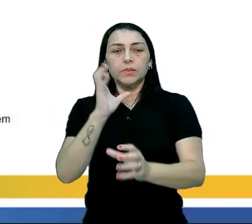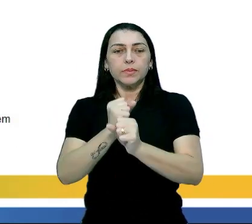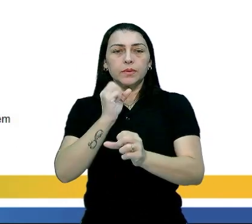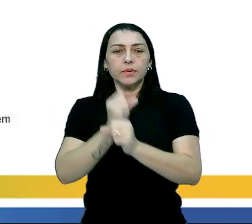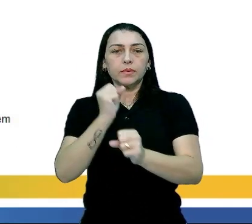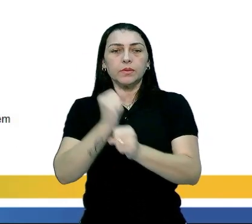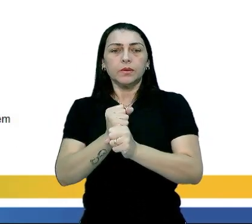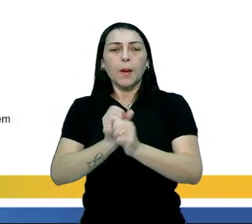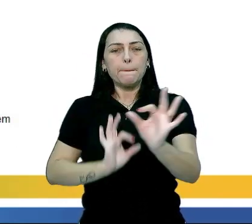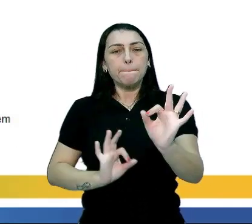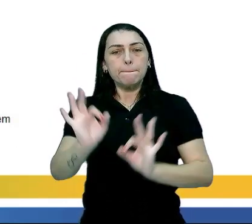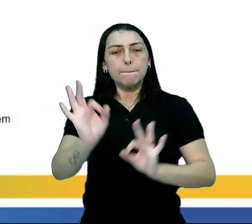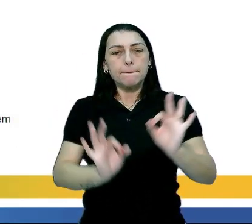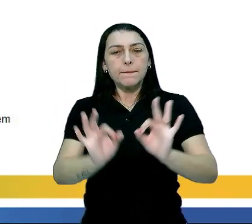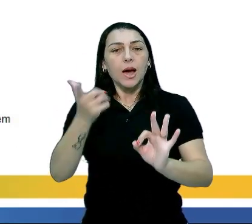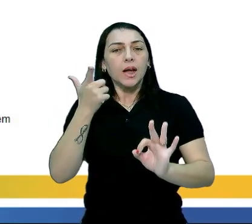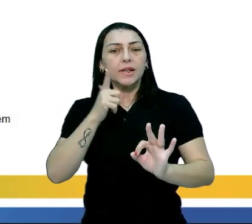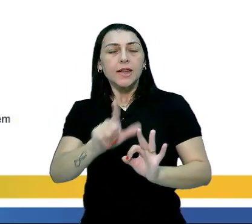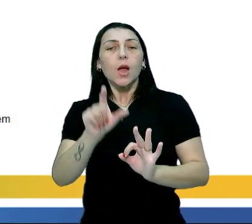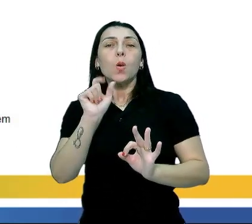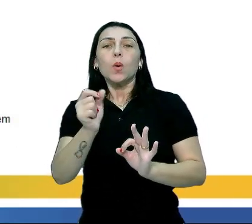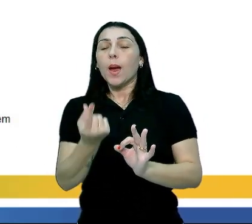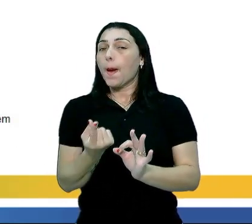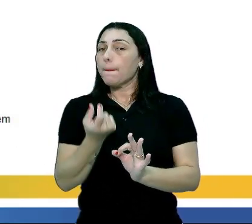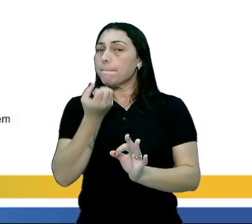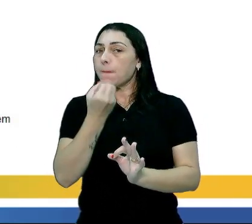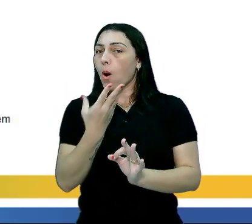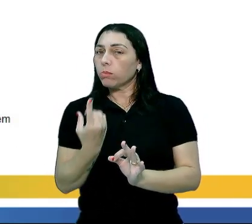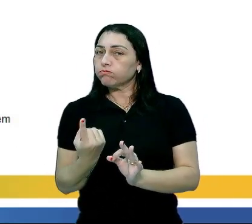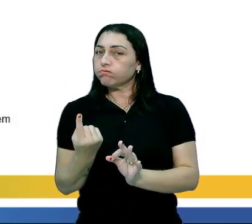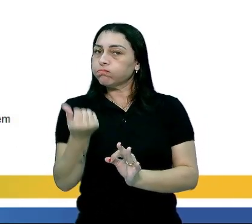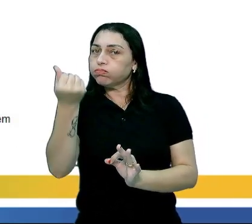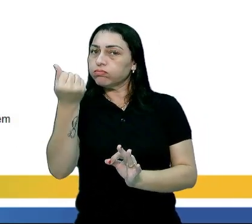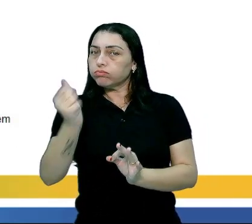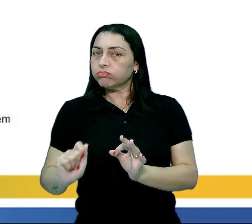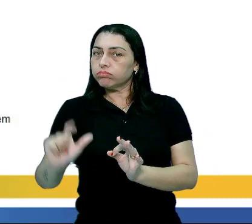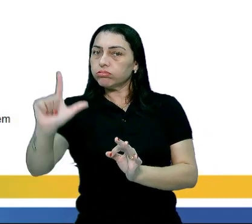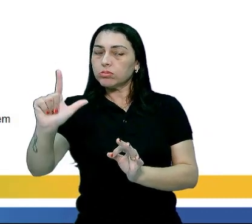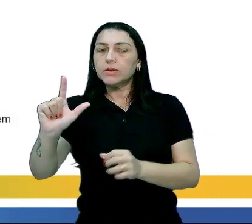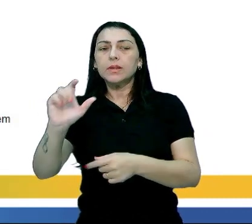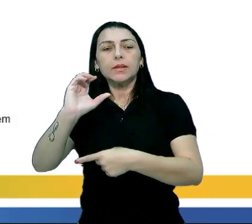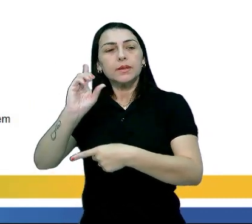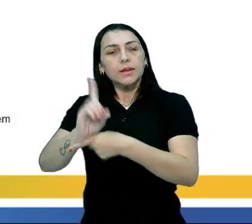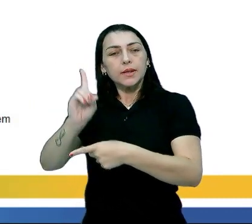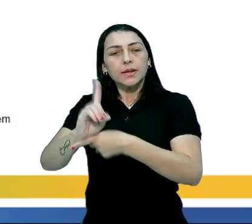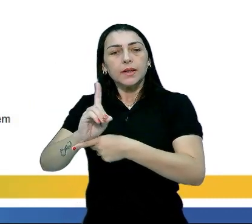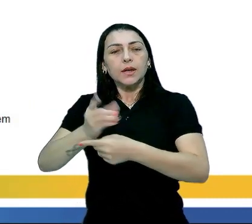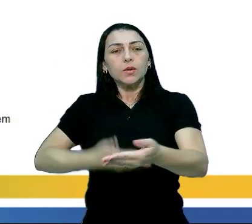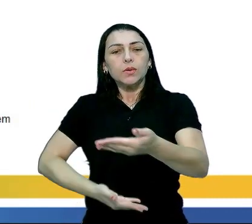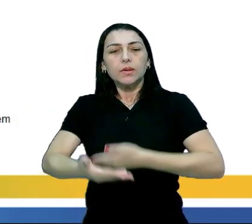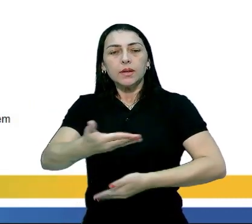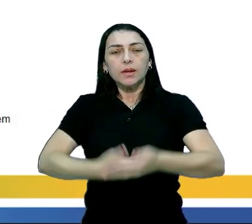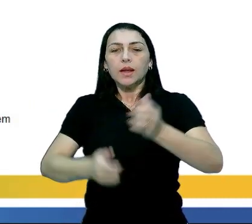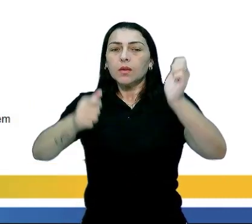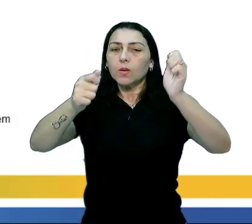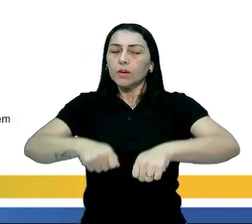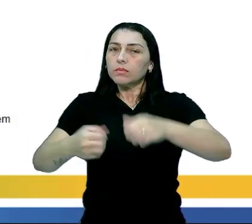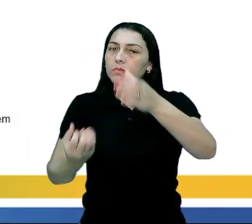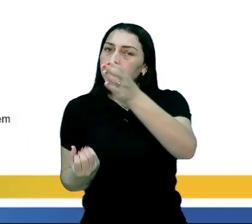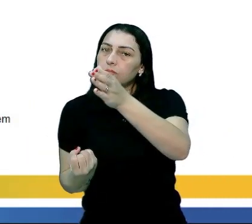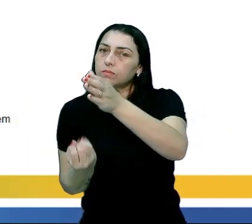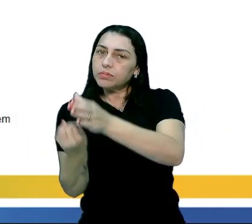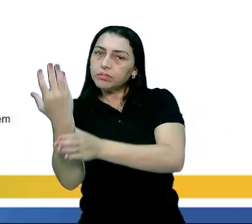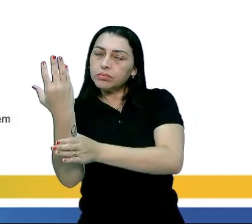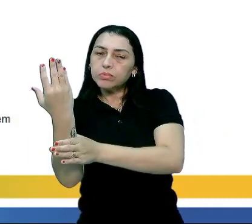C, ação calculada e planejada para obter rentabilidade. Letra D, socialização